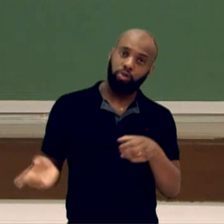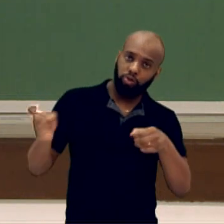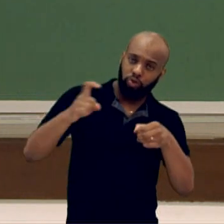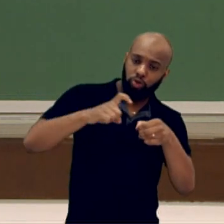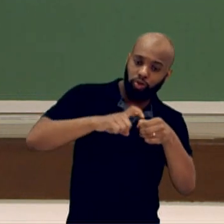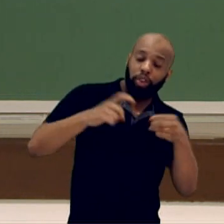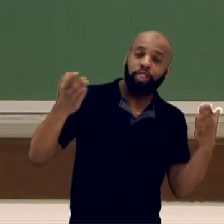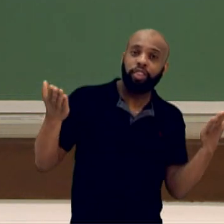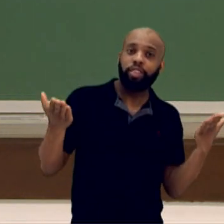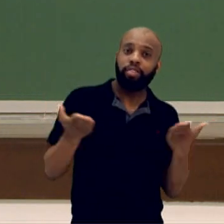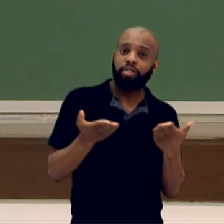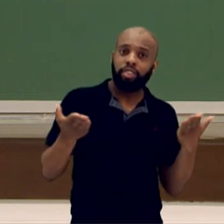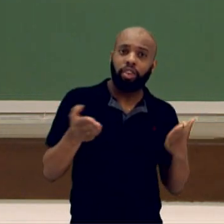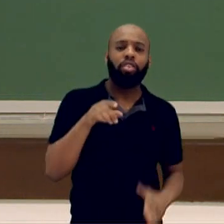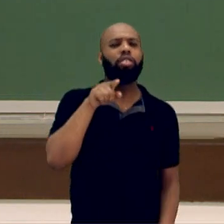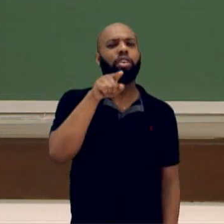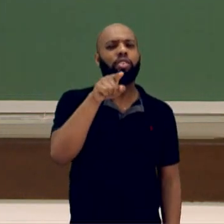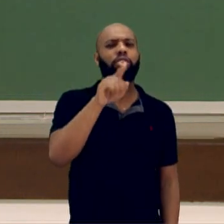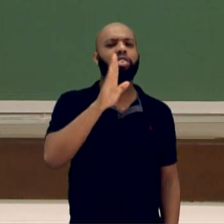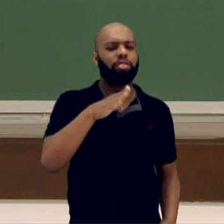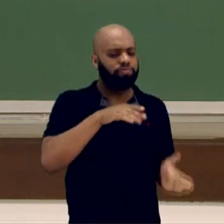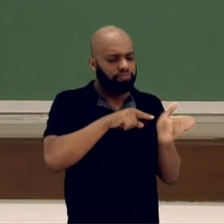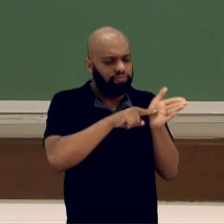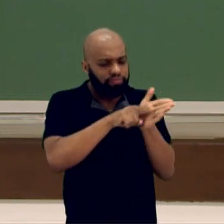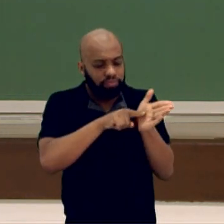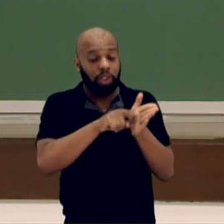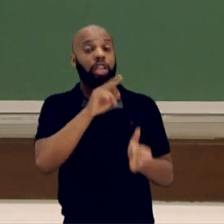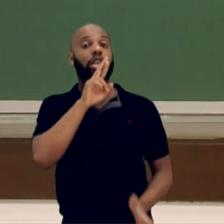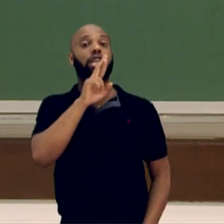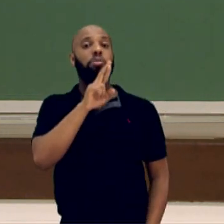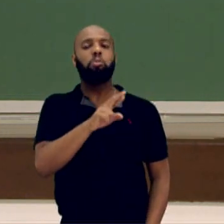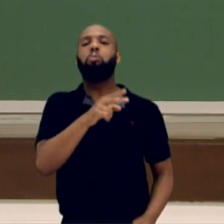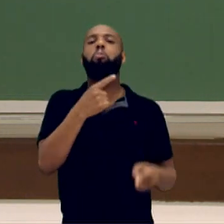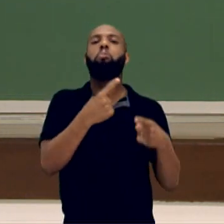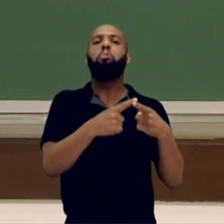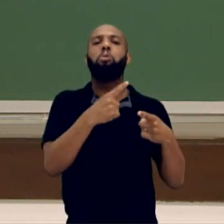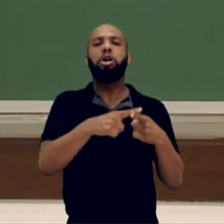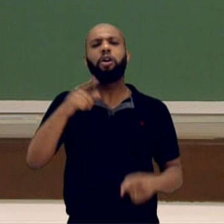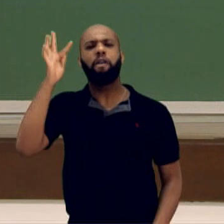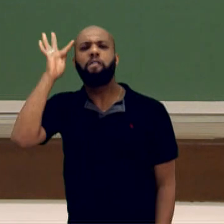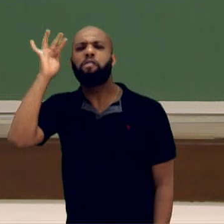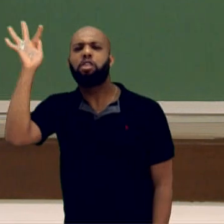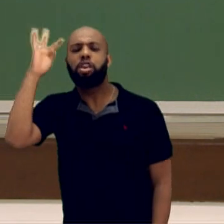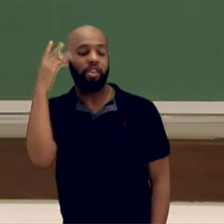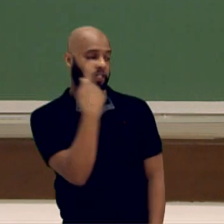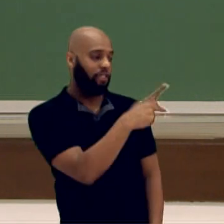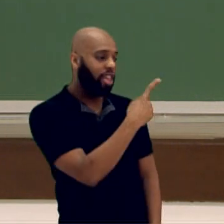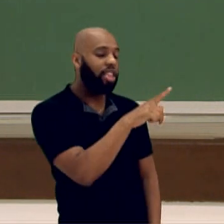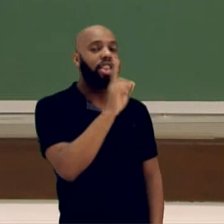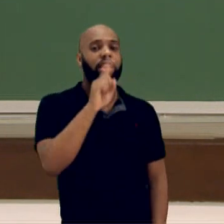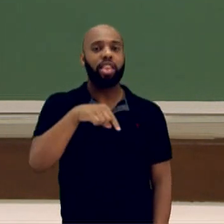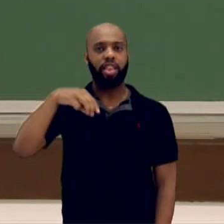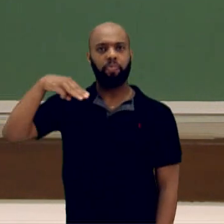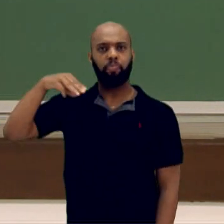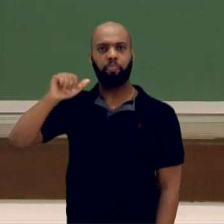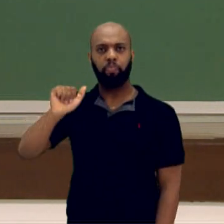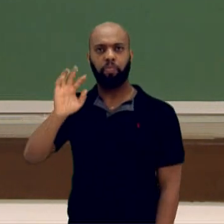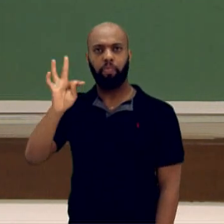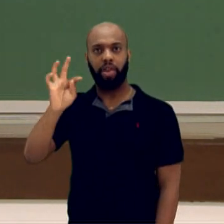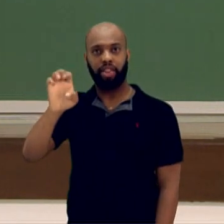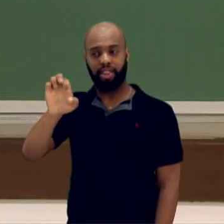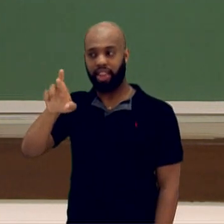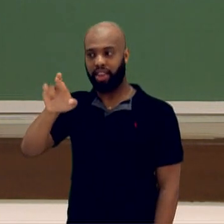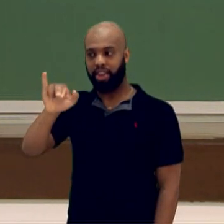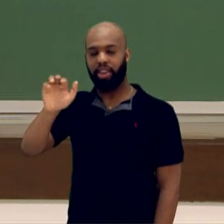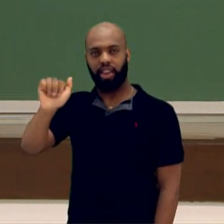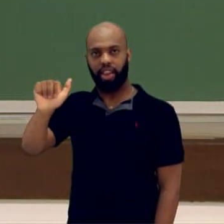Voltando aqui, galera, né? Você fez sua pesquisa, respondeu ali por que a filosofia de Epicuro seria uma filosofia materialista, né?